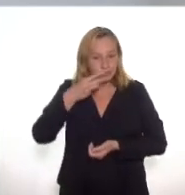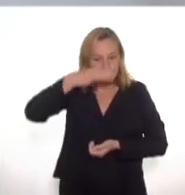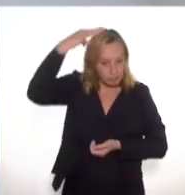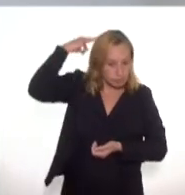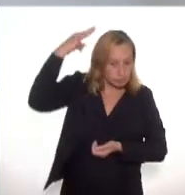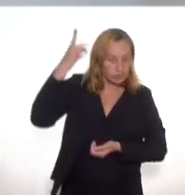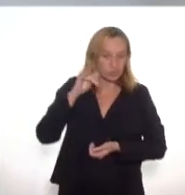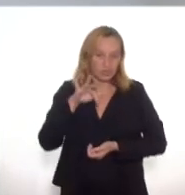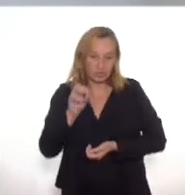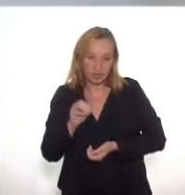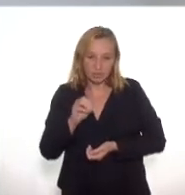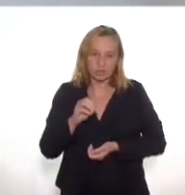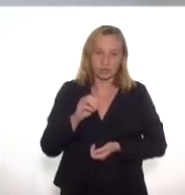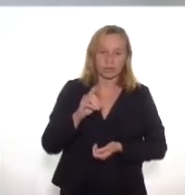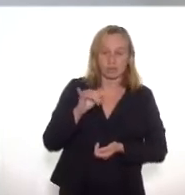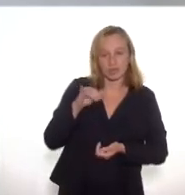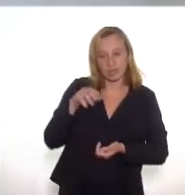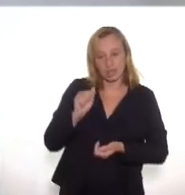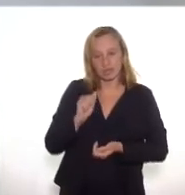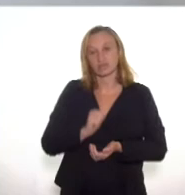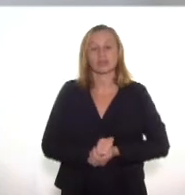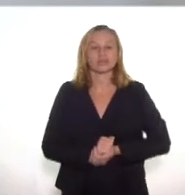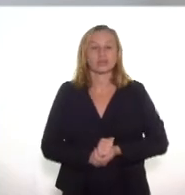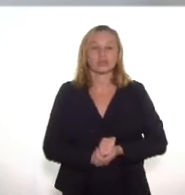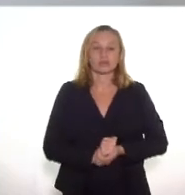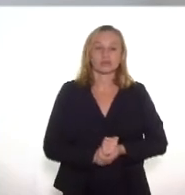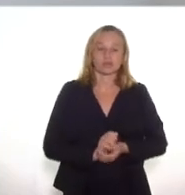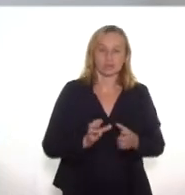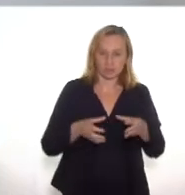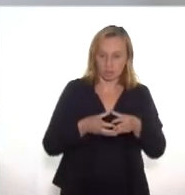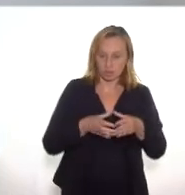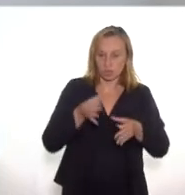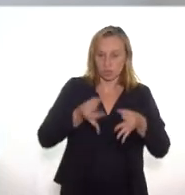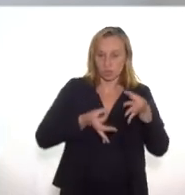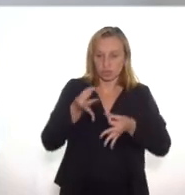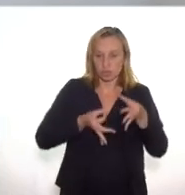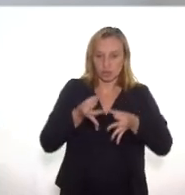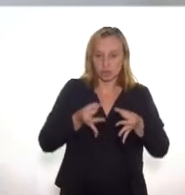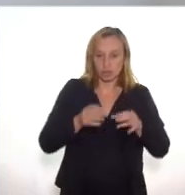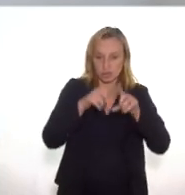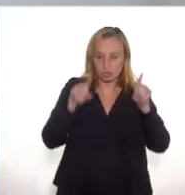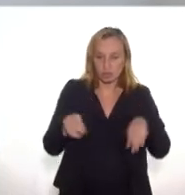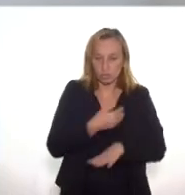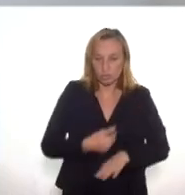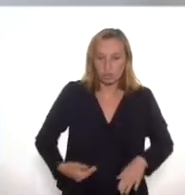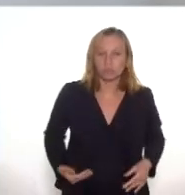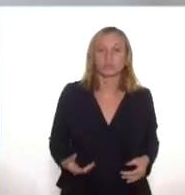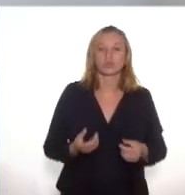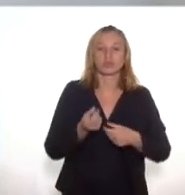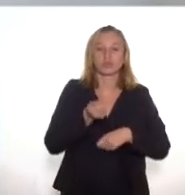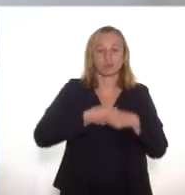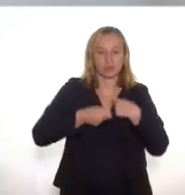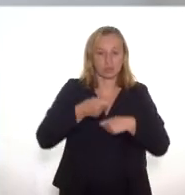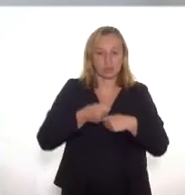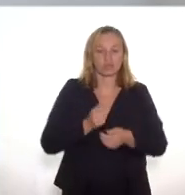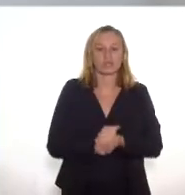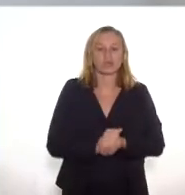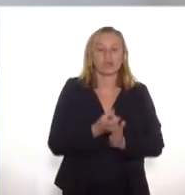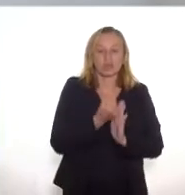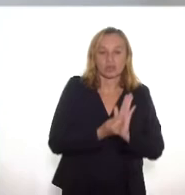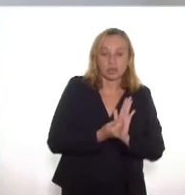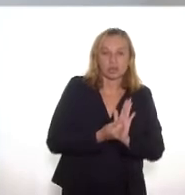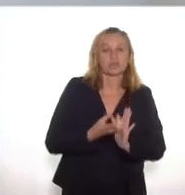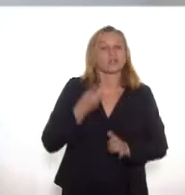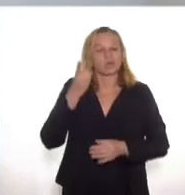Flávio Serafini e Márcio Canella. Pendendo de pareceres das comissões de Constituição e Justiça, de Servidores Públicos e de Orçamento. Para emitir parecer pela